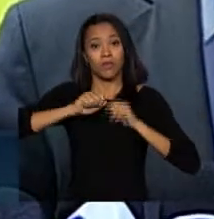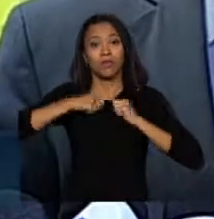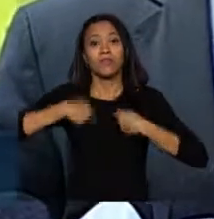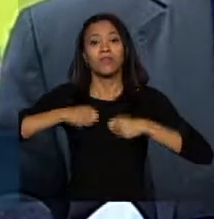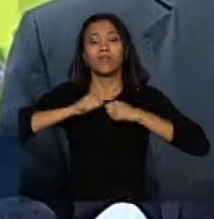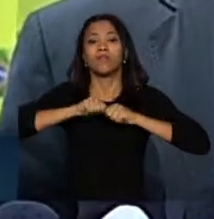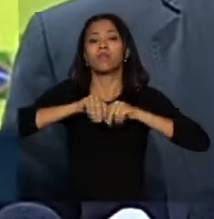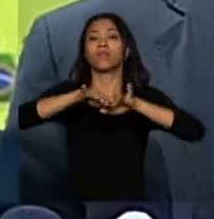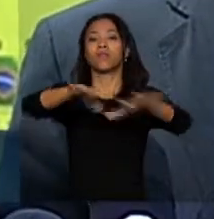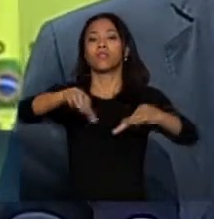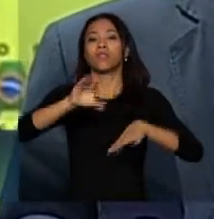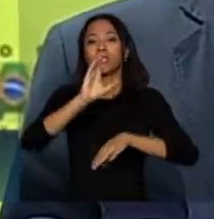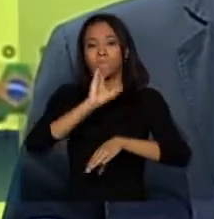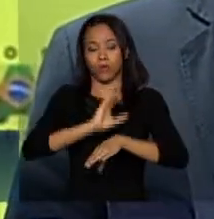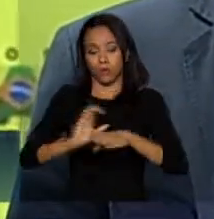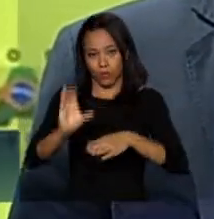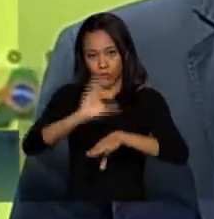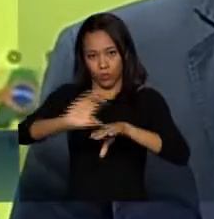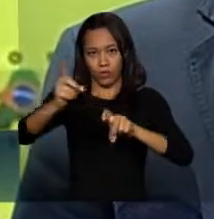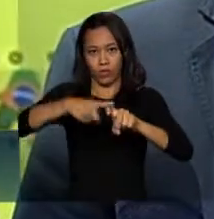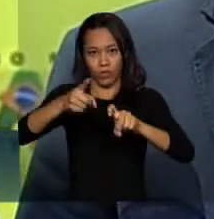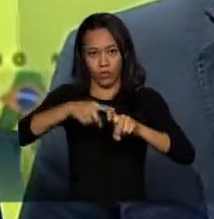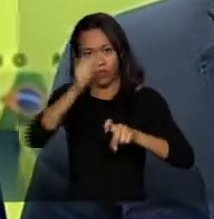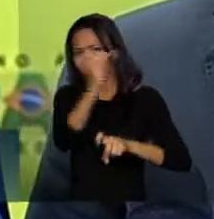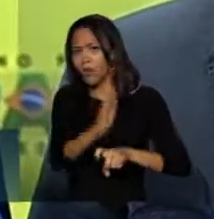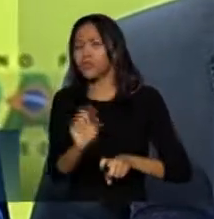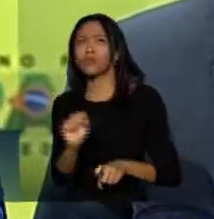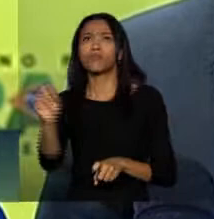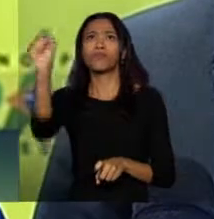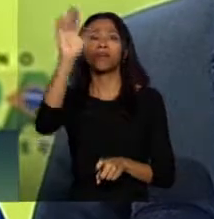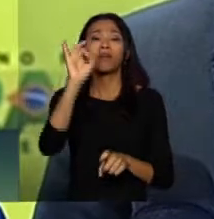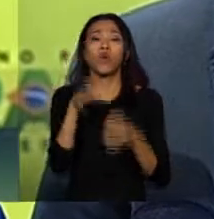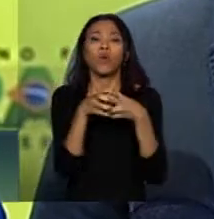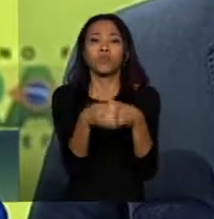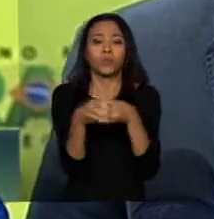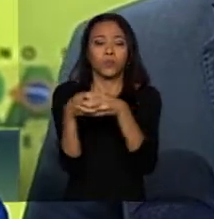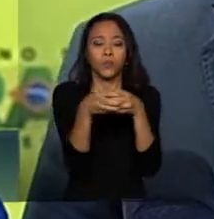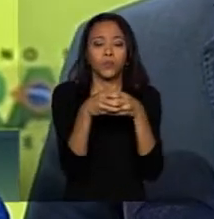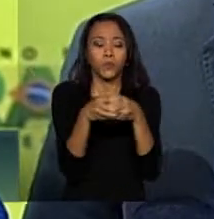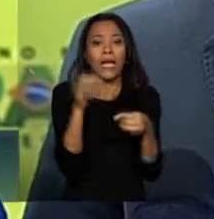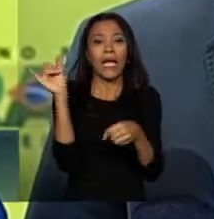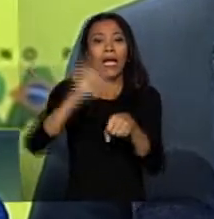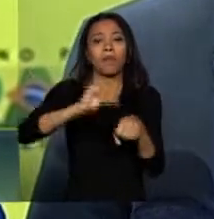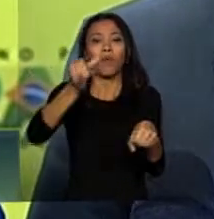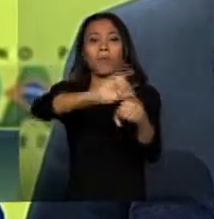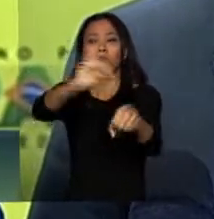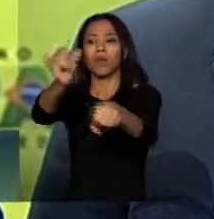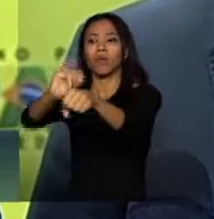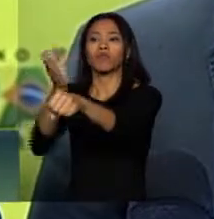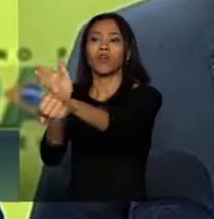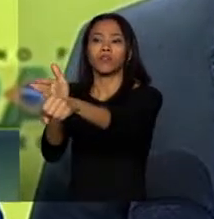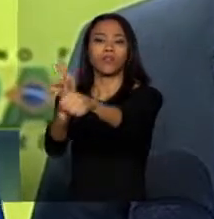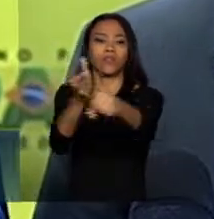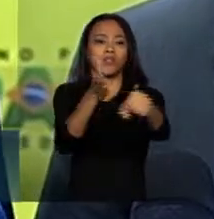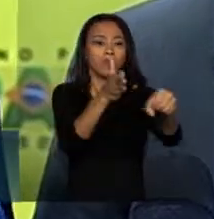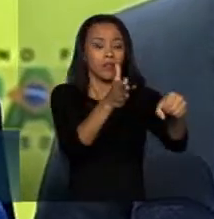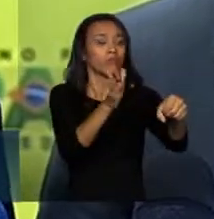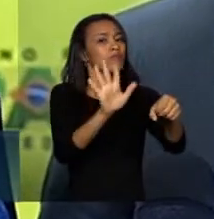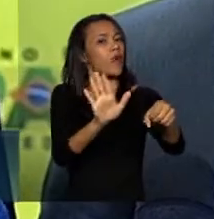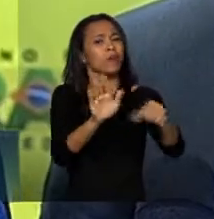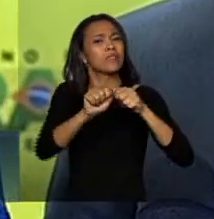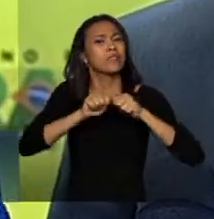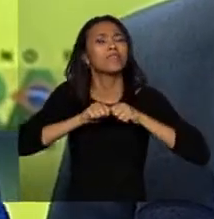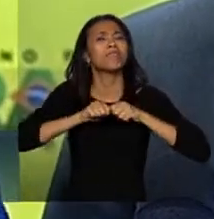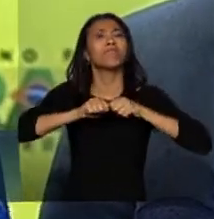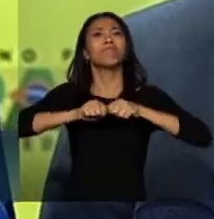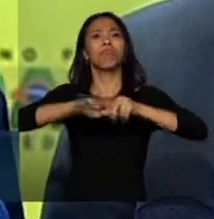o país, mas nós não podemos concentrar a formação apenas nas capitais e nas cidades que já têm faculdade de medicina. Nós queremos, de fato,